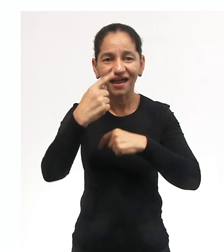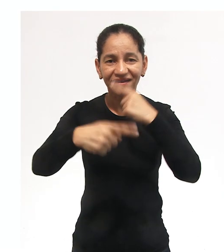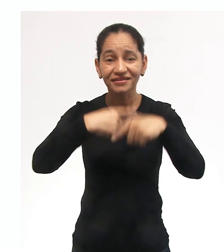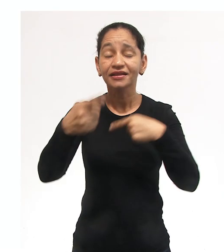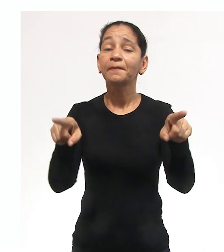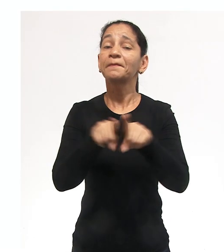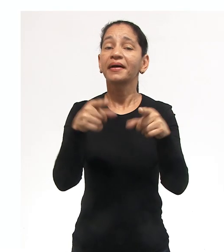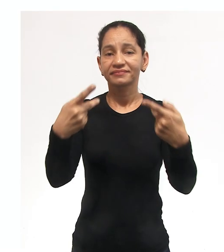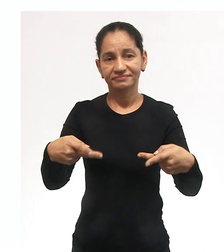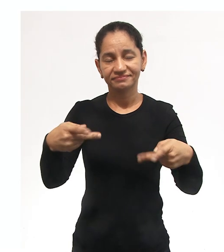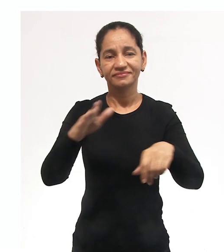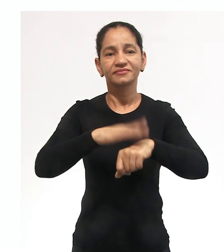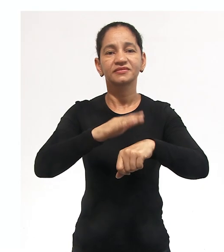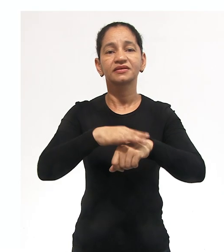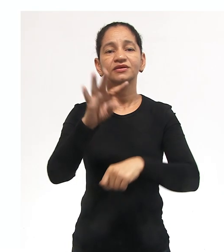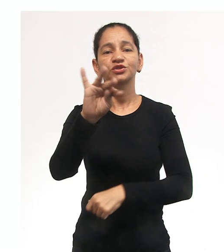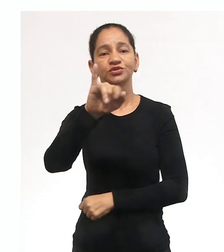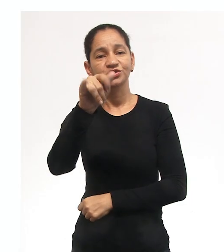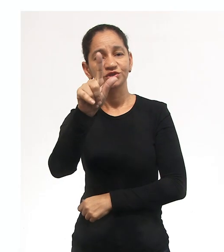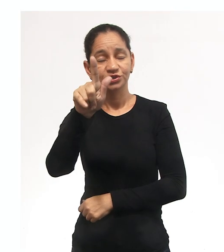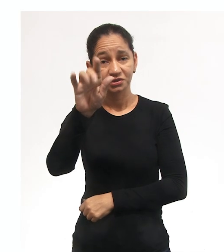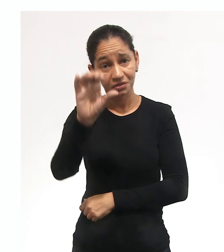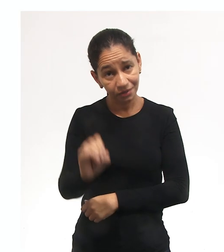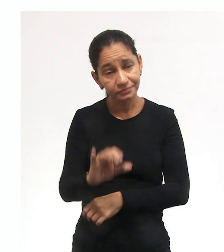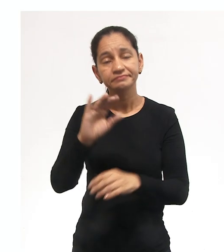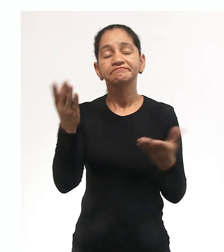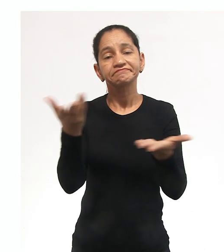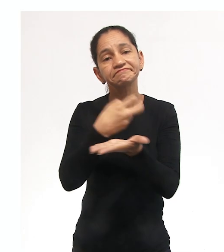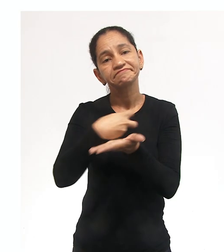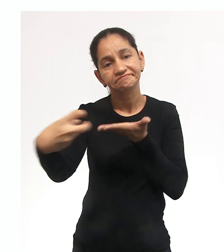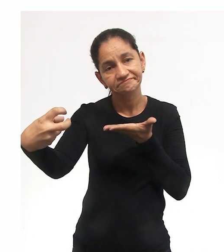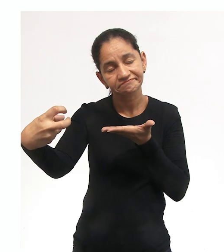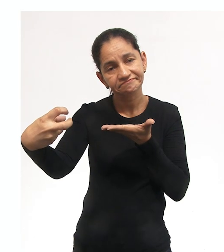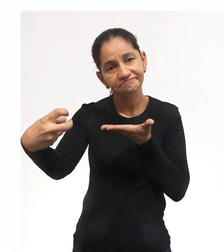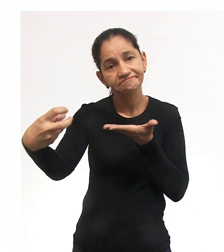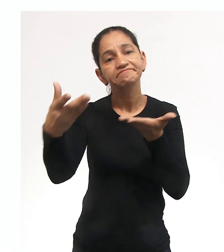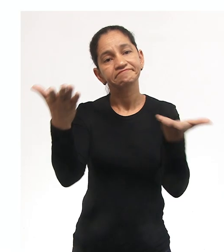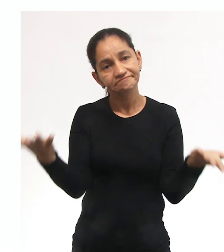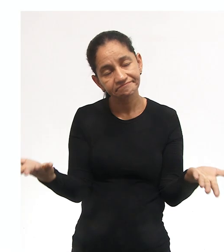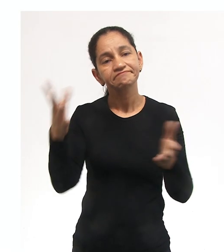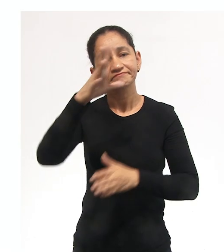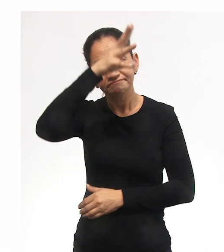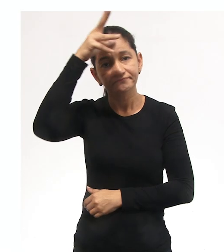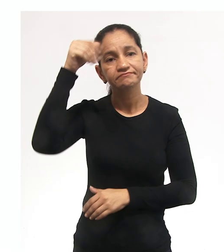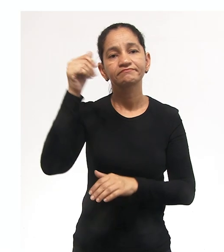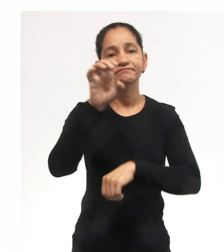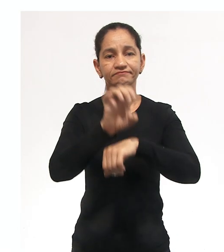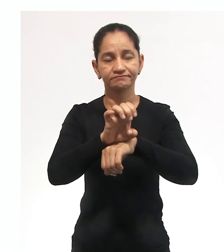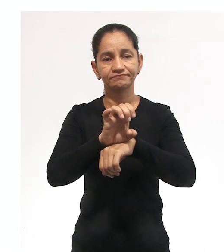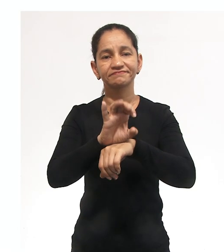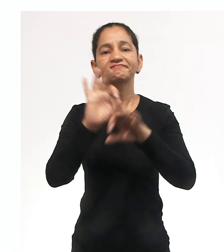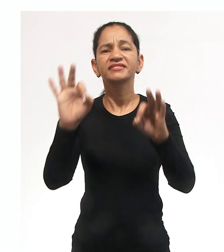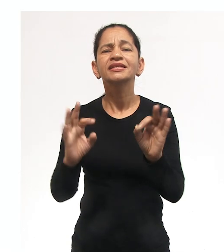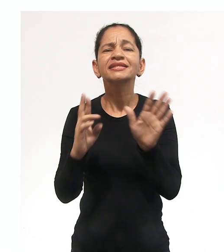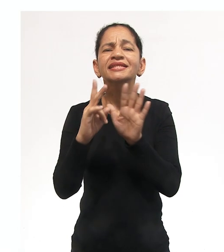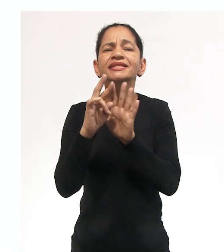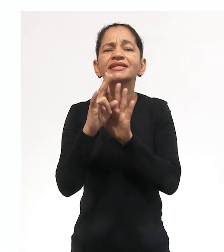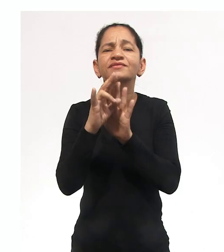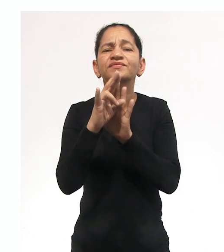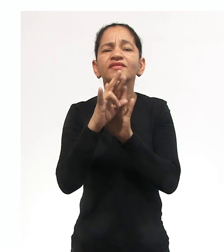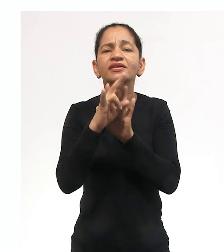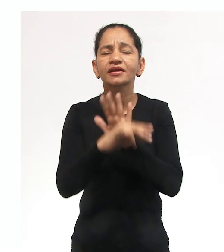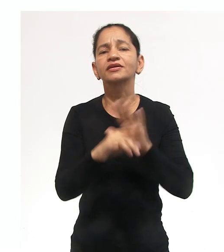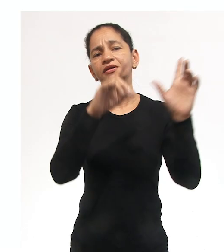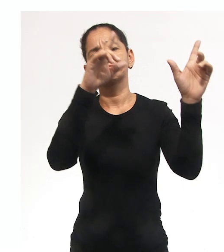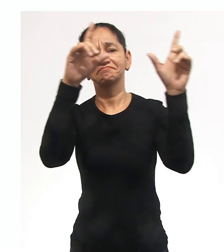que irá conversar conosco, né, também aqui de Rondônia, o Tiago de Mello, que infelizmente já se foi, né, do Amazonas. Então,